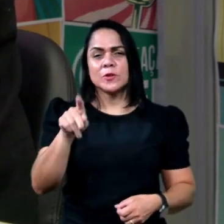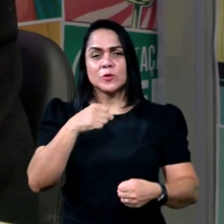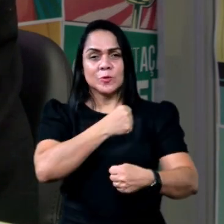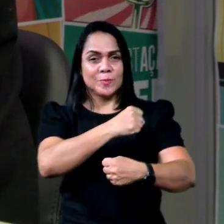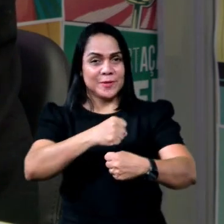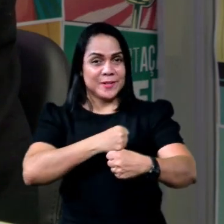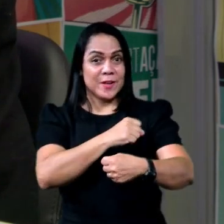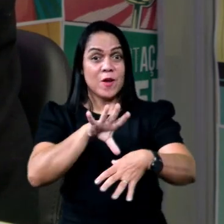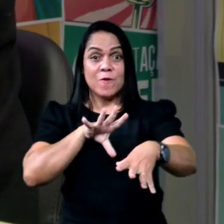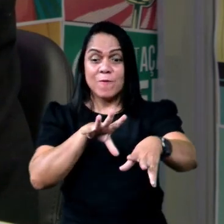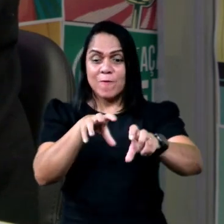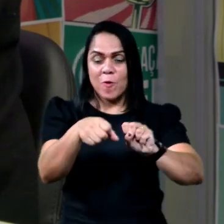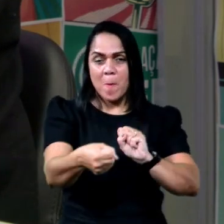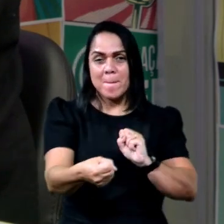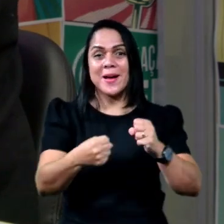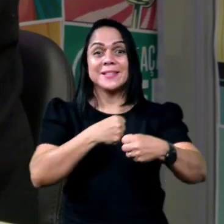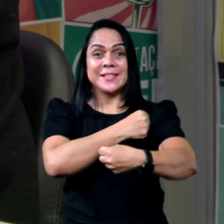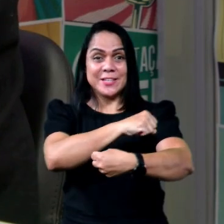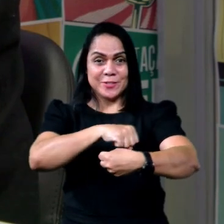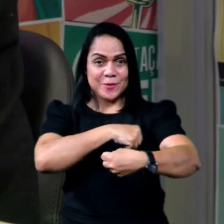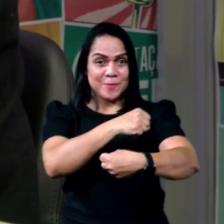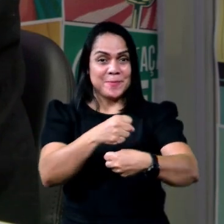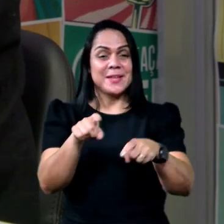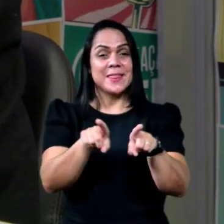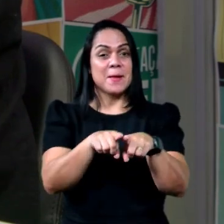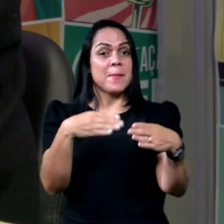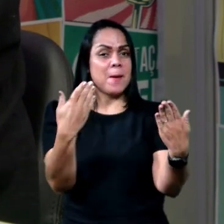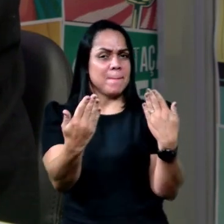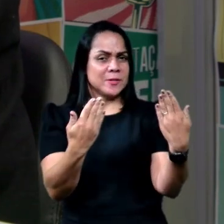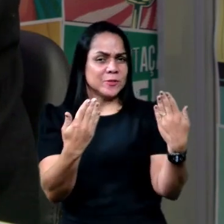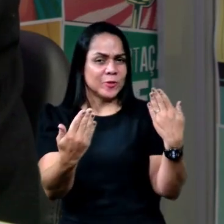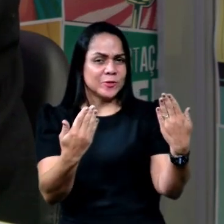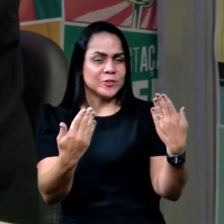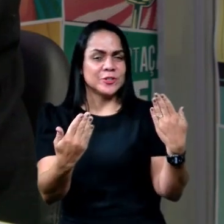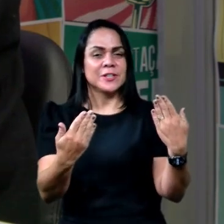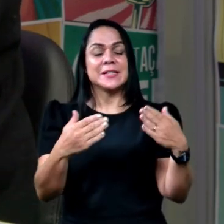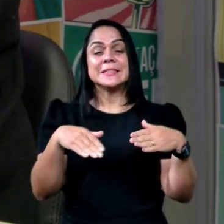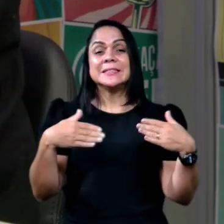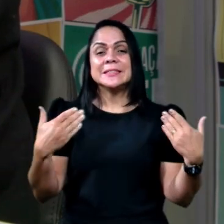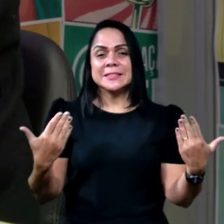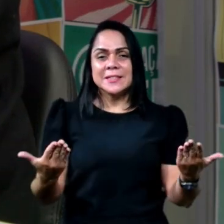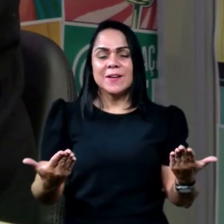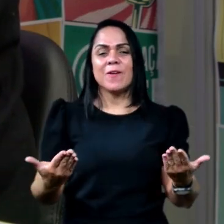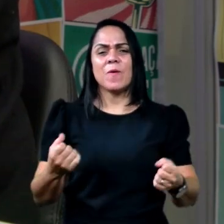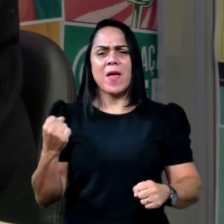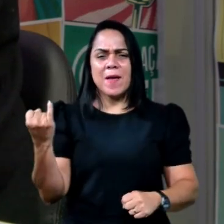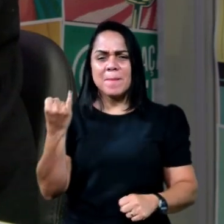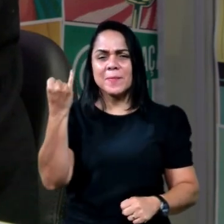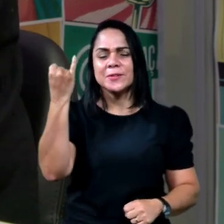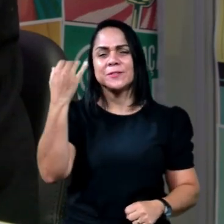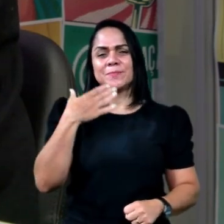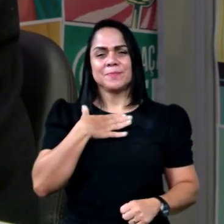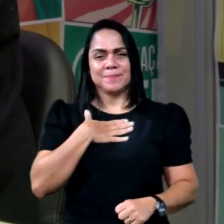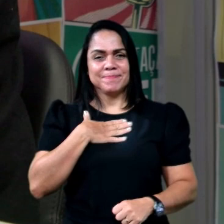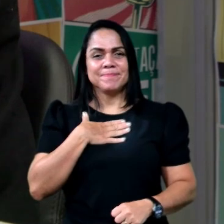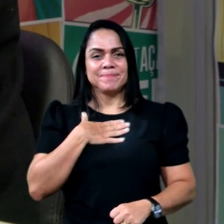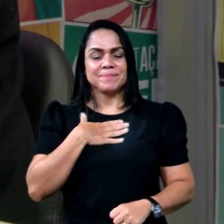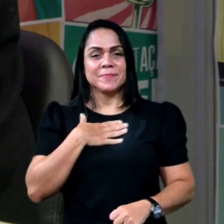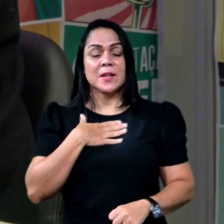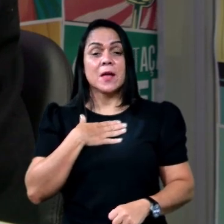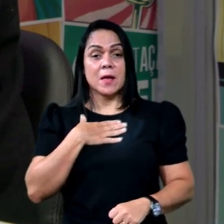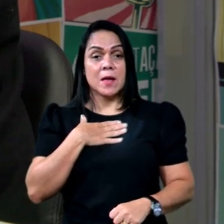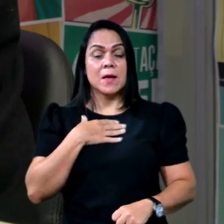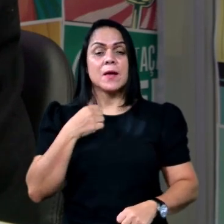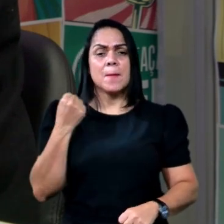em gastronomia e em psicologia, por isso, né, essas questões são relevantes para mim. Eu acho que é importante a